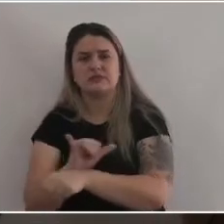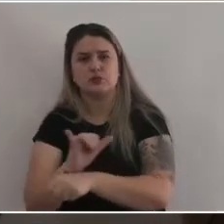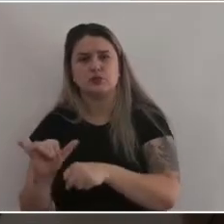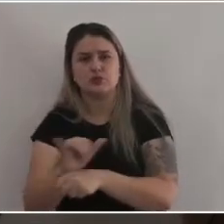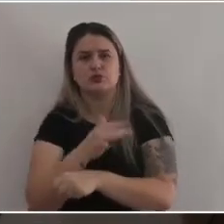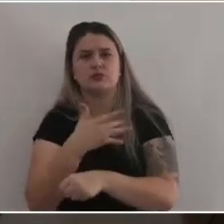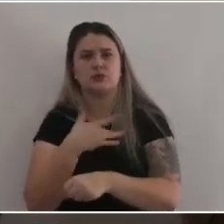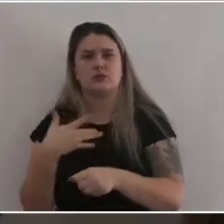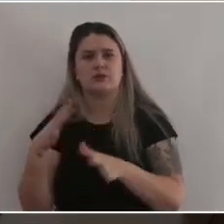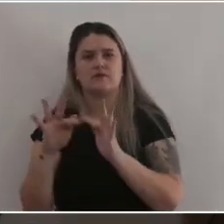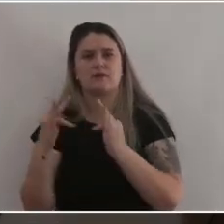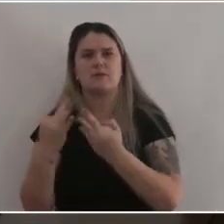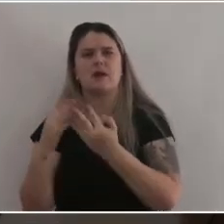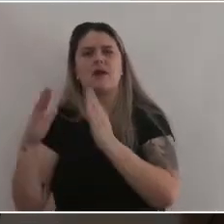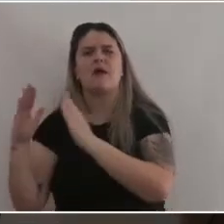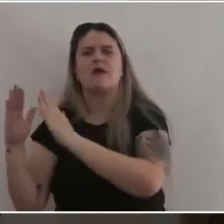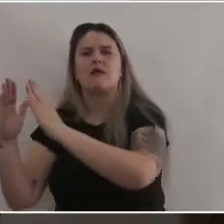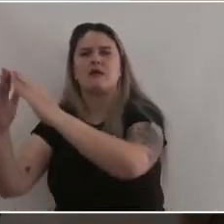da família do Conjuntos.